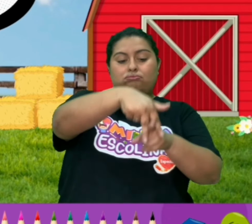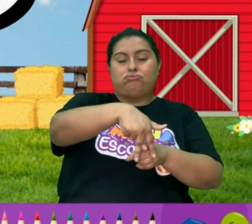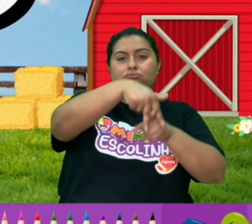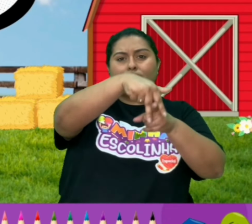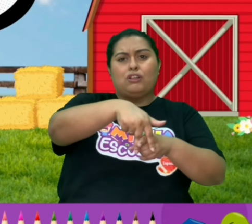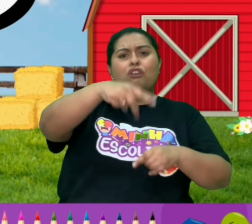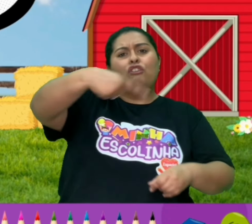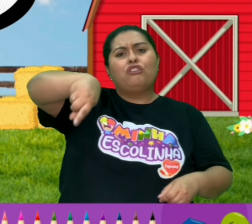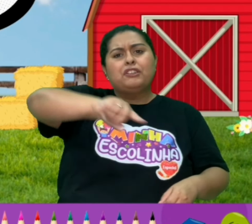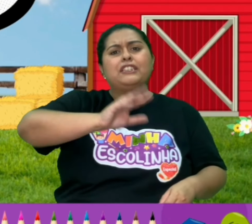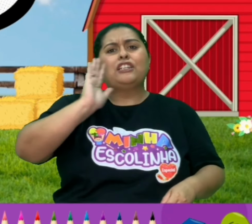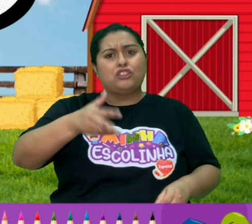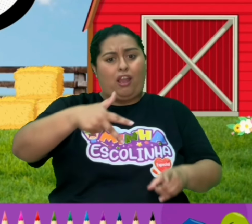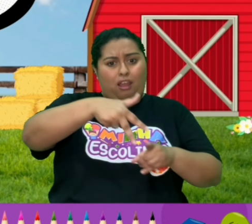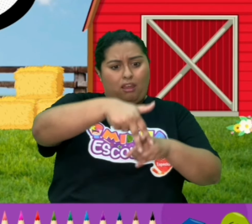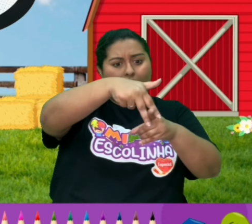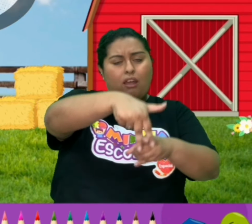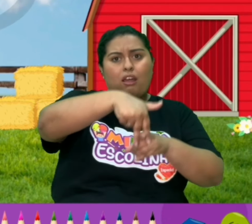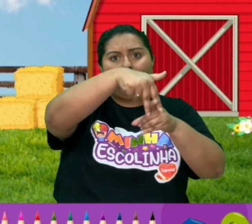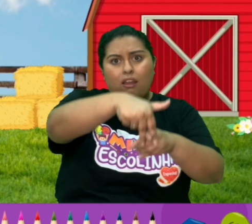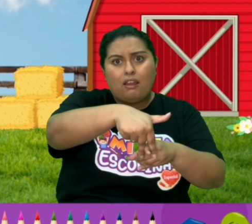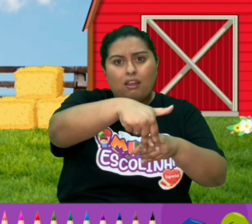Alguém aí já andou em um cavalo?